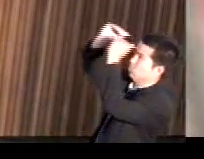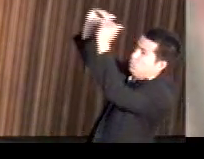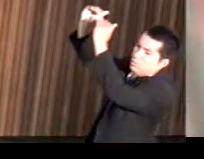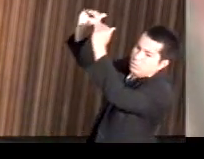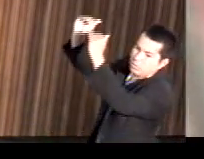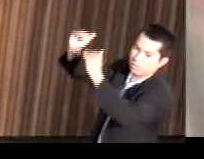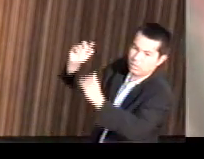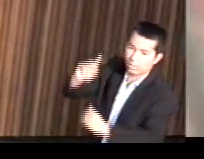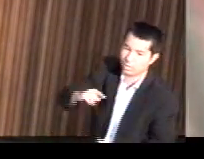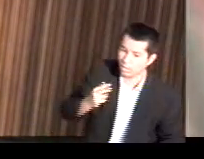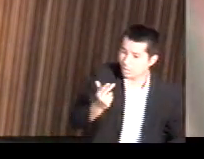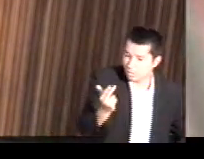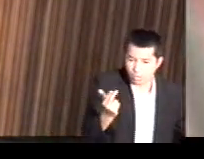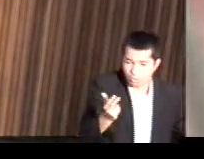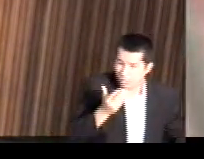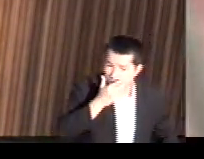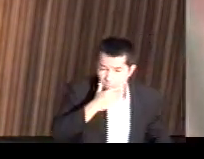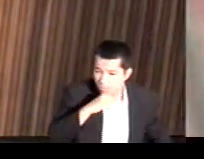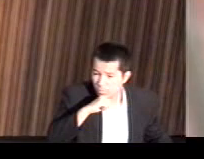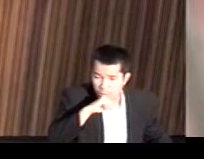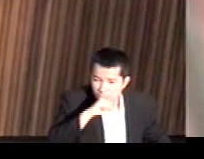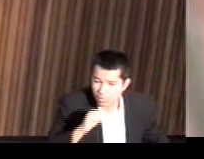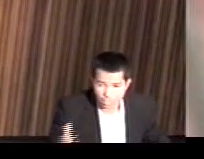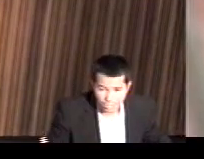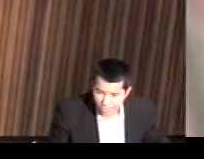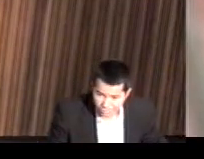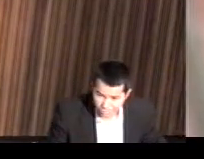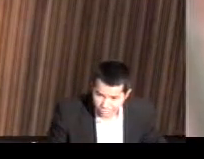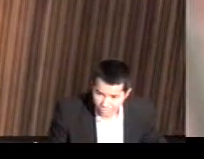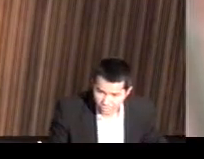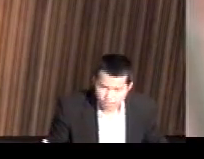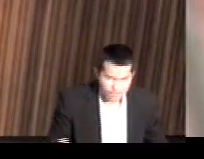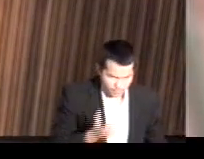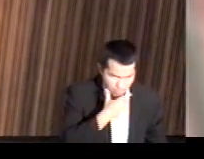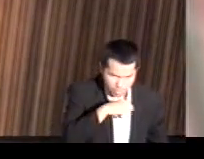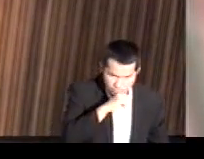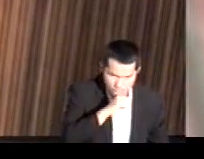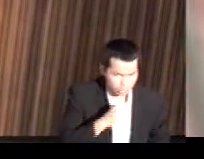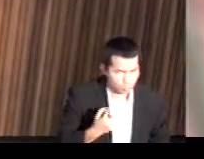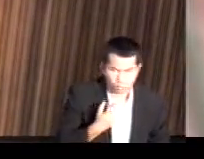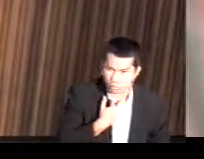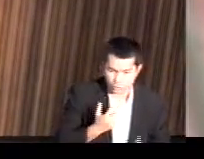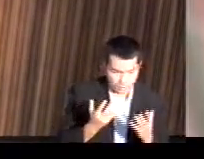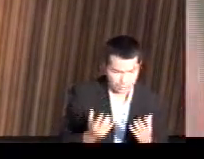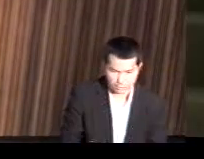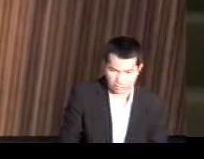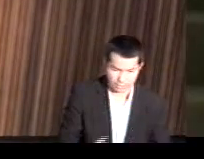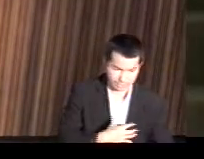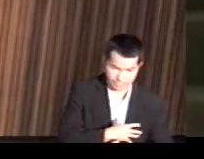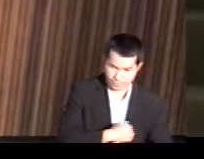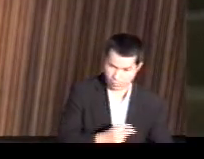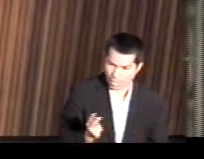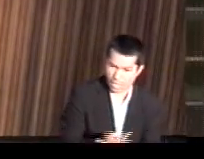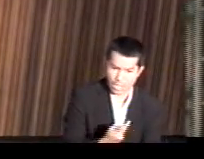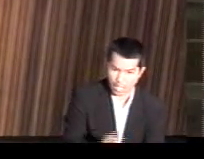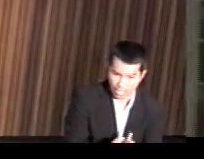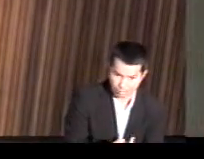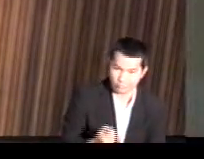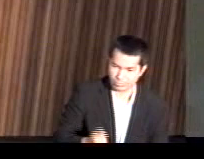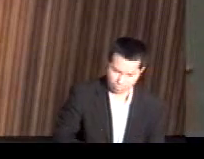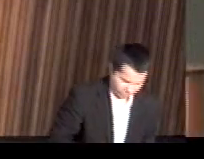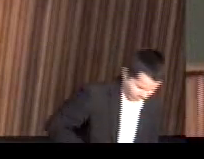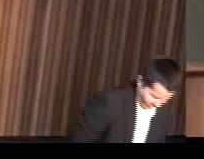no futuro, um dia, Deus julgará toda a terra. Tem muita gente que não crê que vai existir